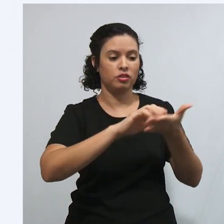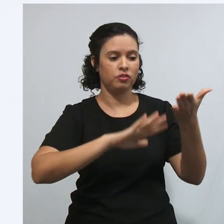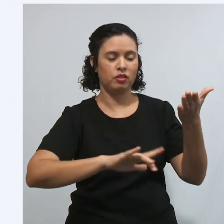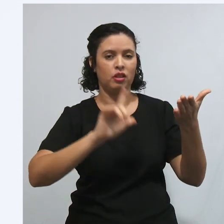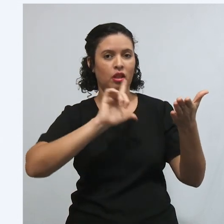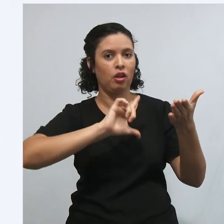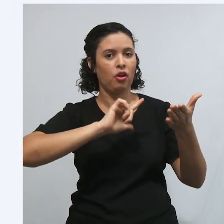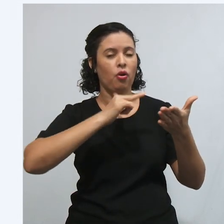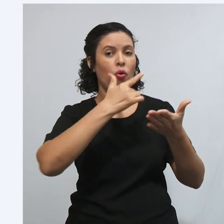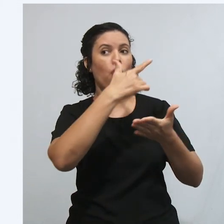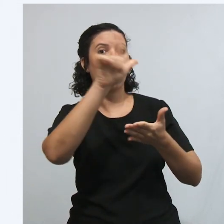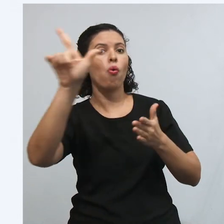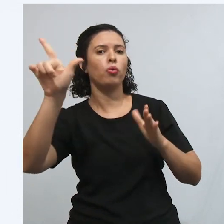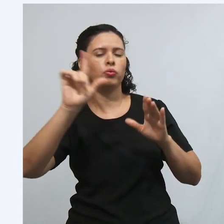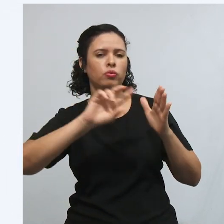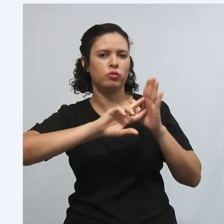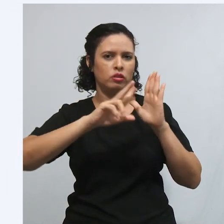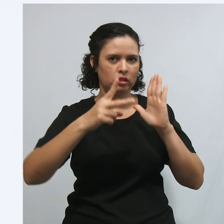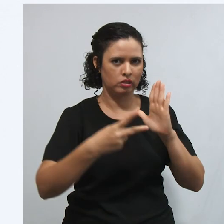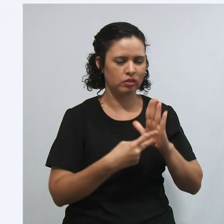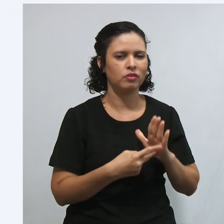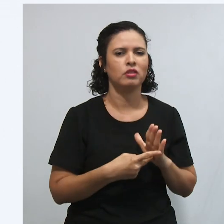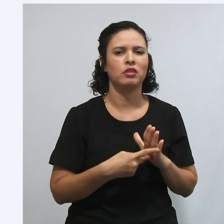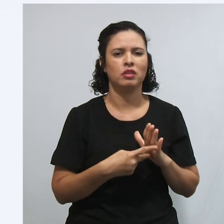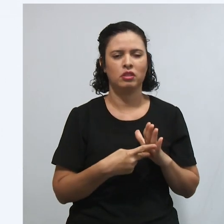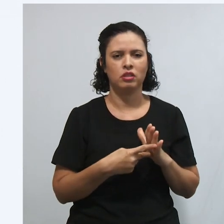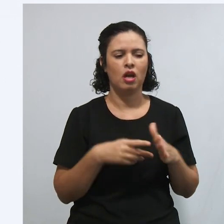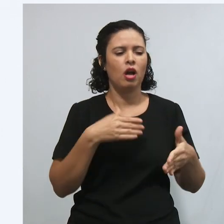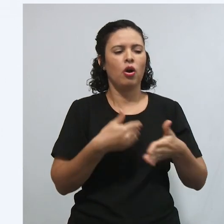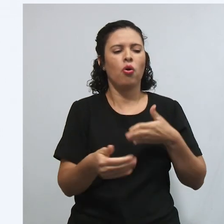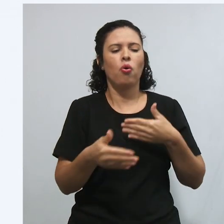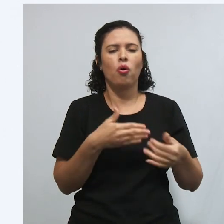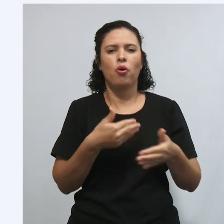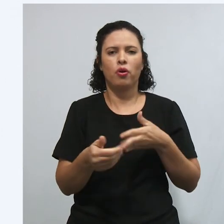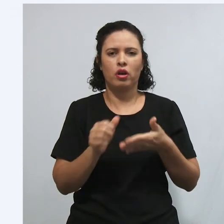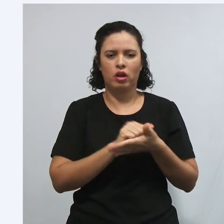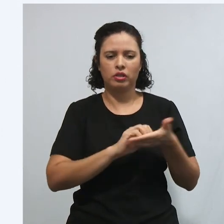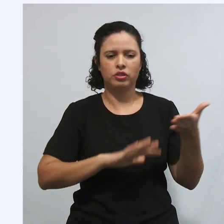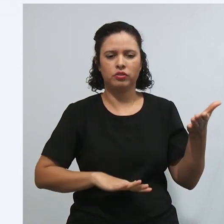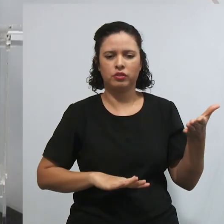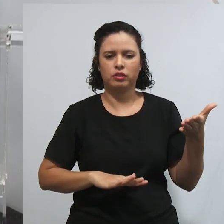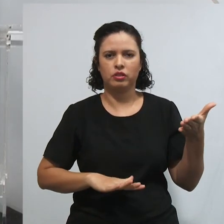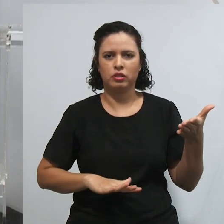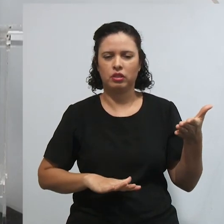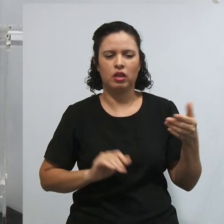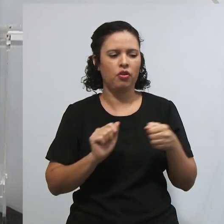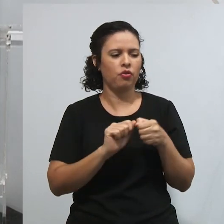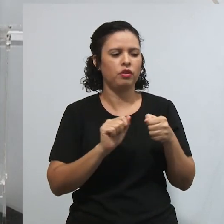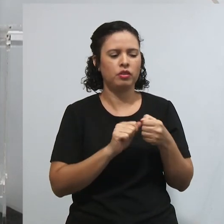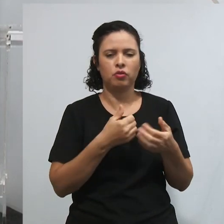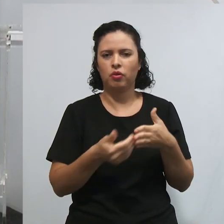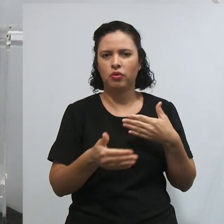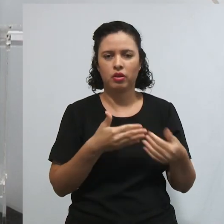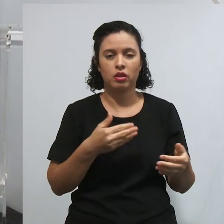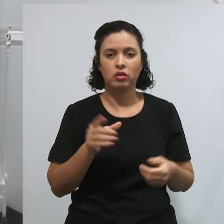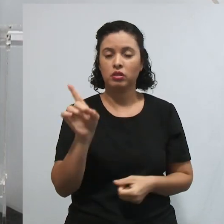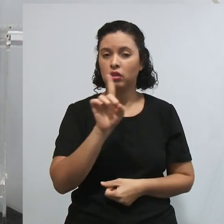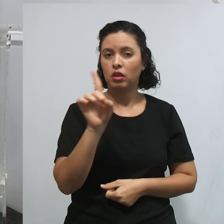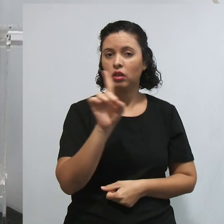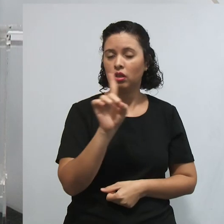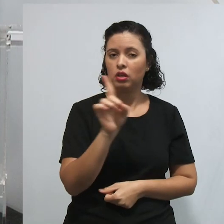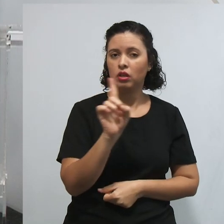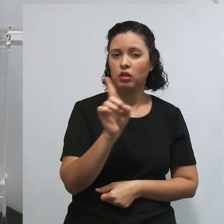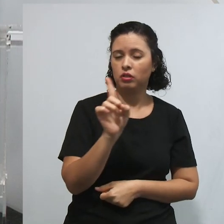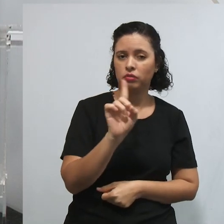outra conotação, né? Ela não significa qualquer atividade, qualquer ação realizada. Para a teoria histórico-cultural